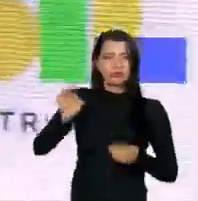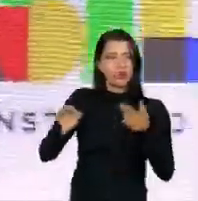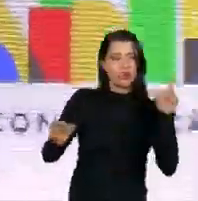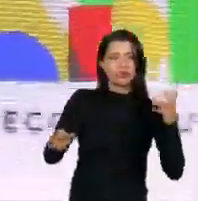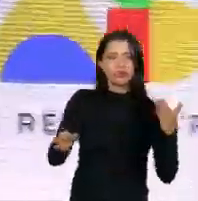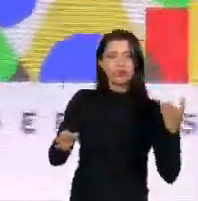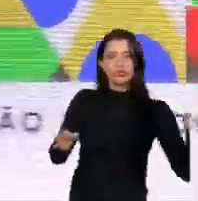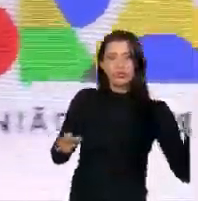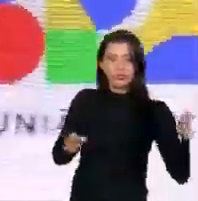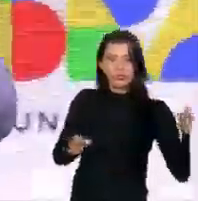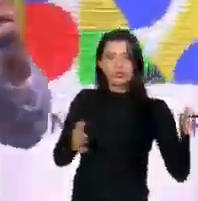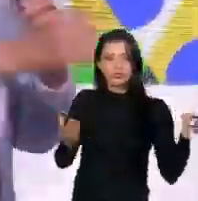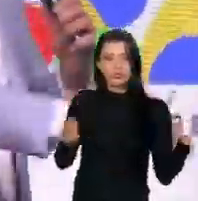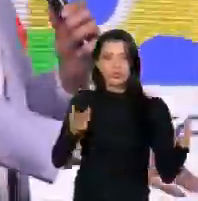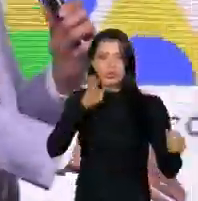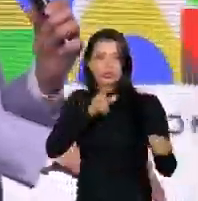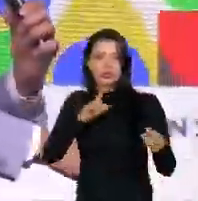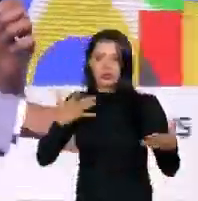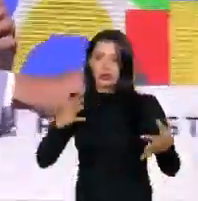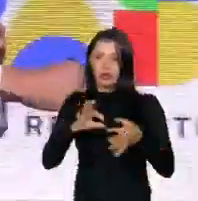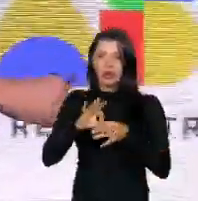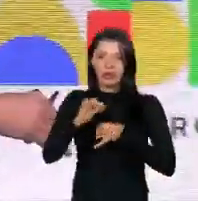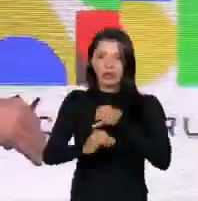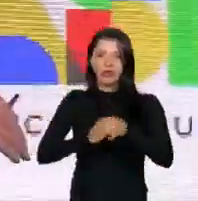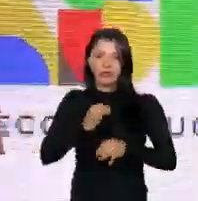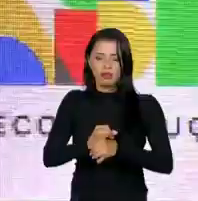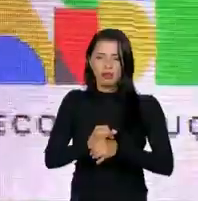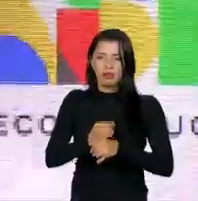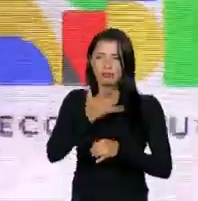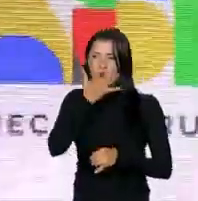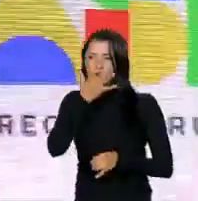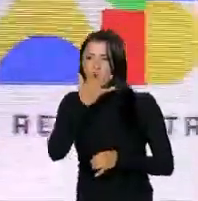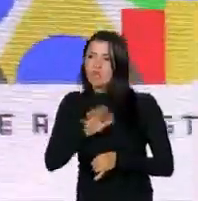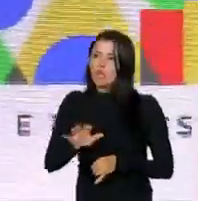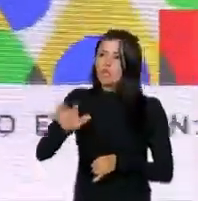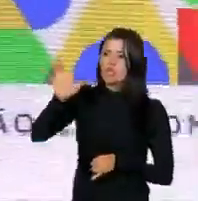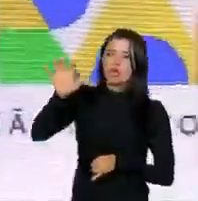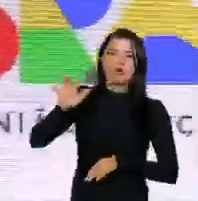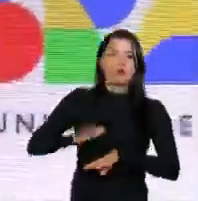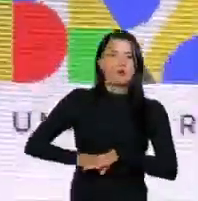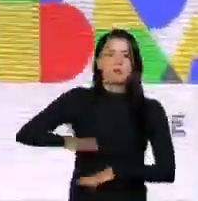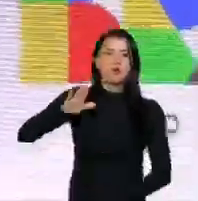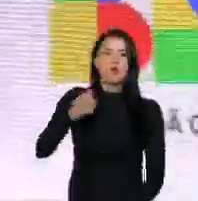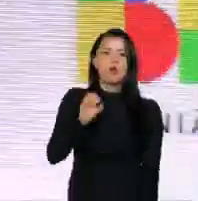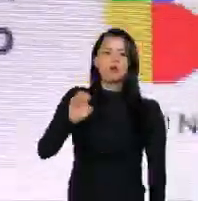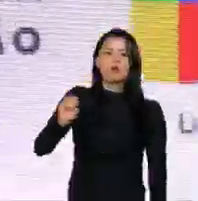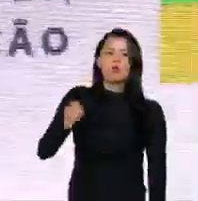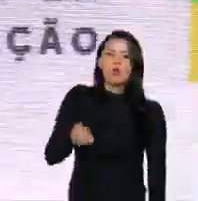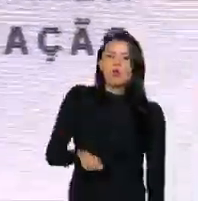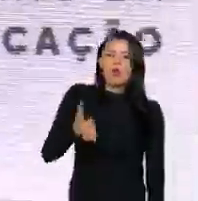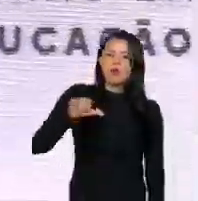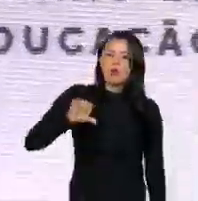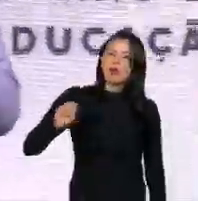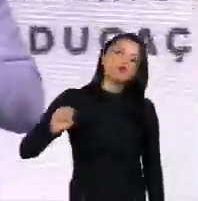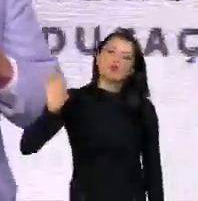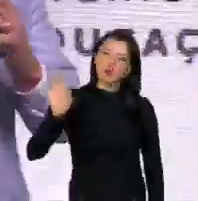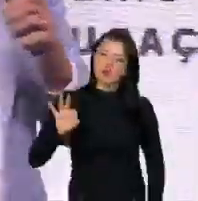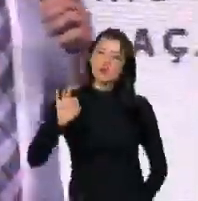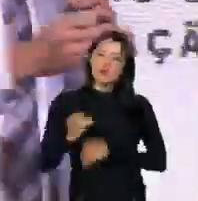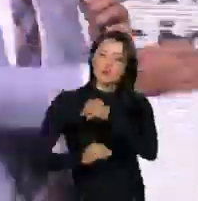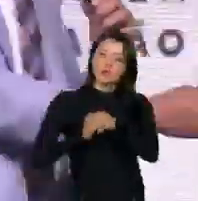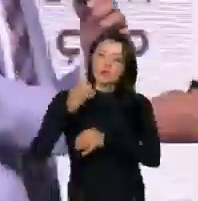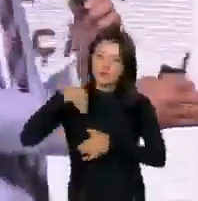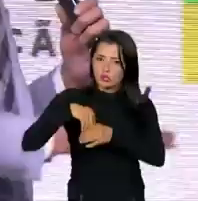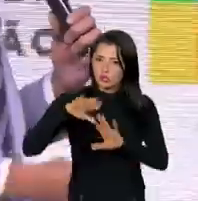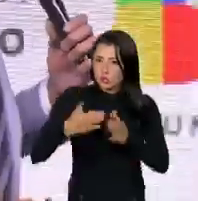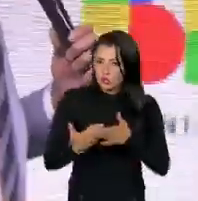outro. Se você for pegar conectividade, você vai ver regiões ter mais de 80%, quase 90% de conectividade nas